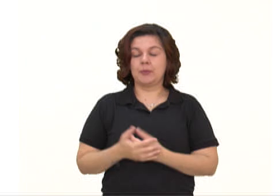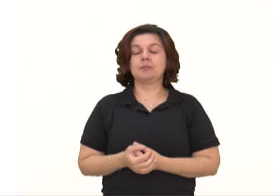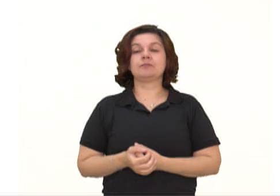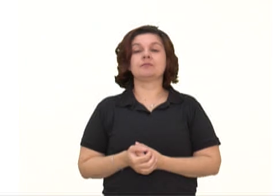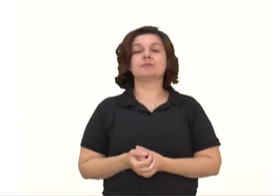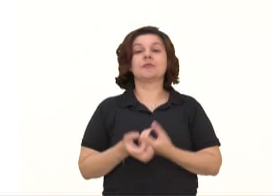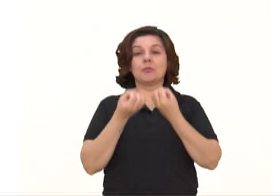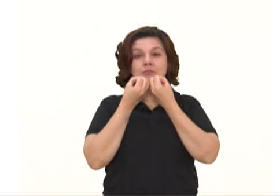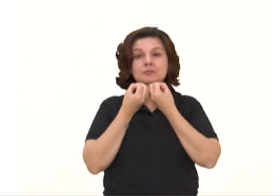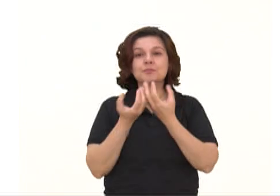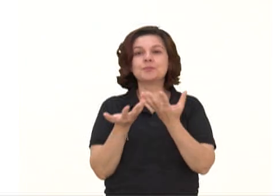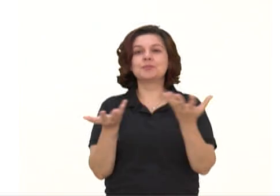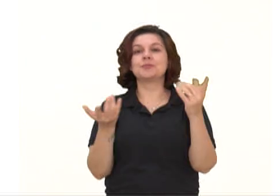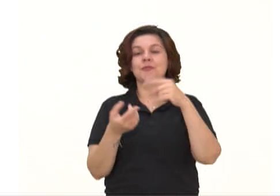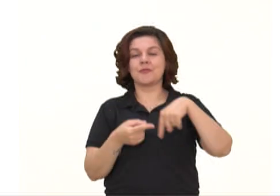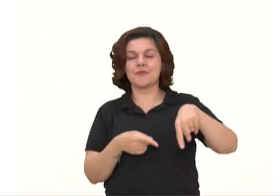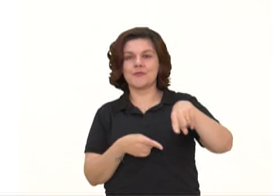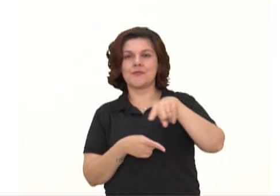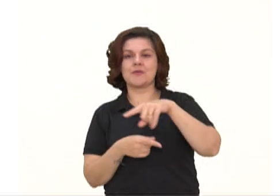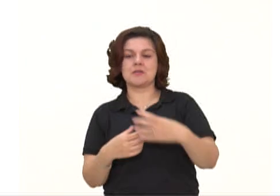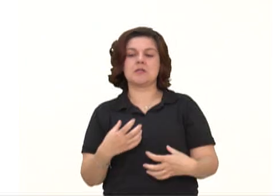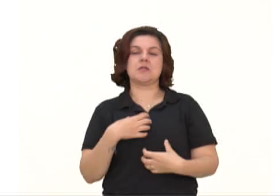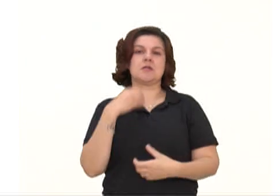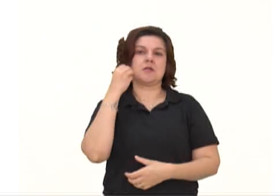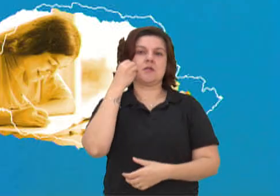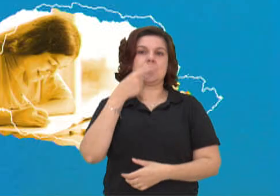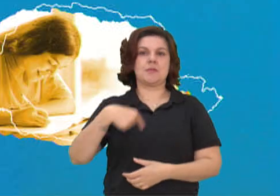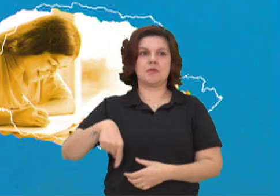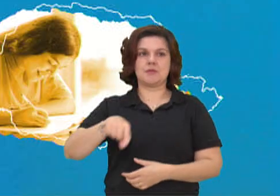vocês compartilhem as experiências de vocês. Tudo bem?